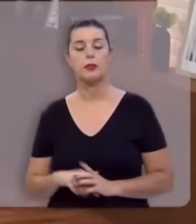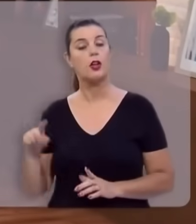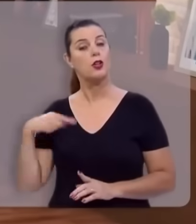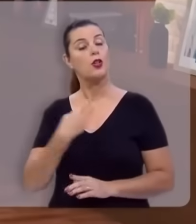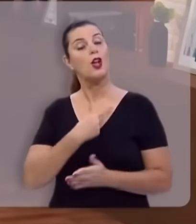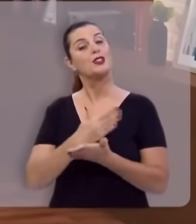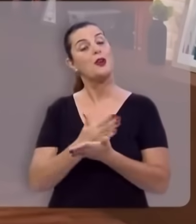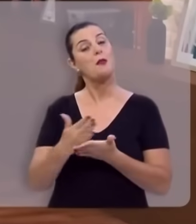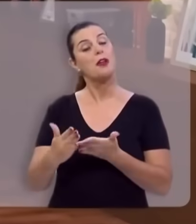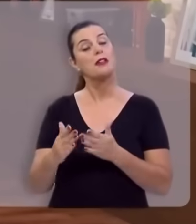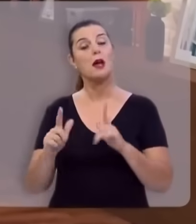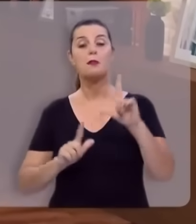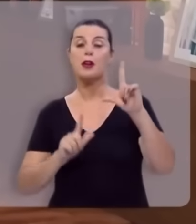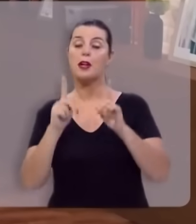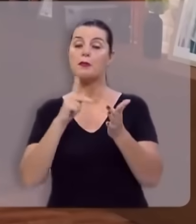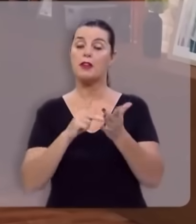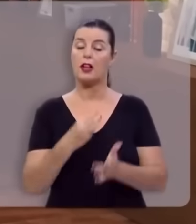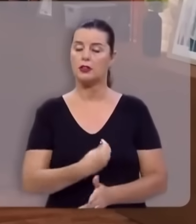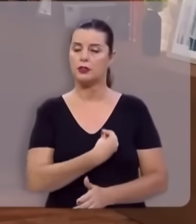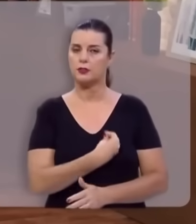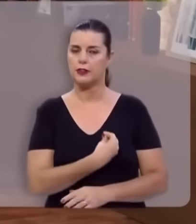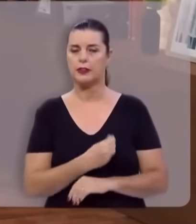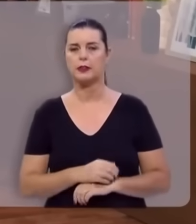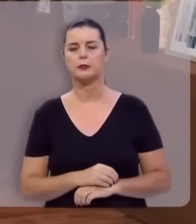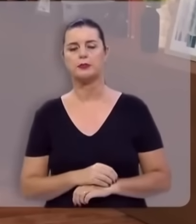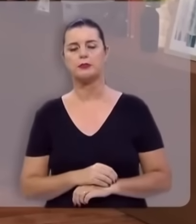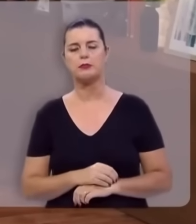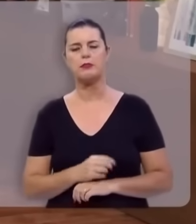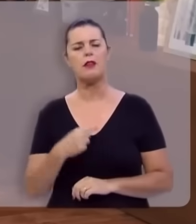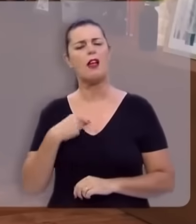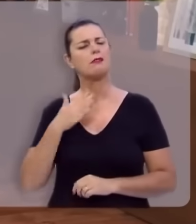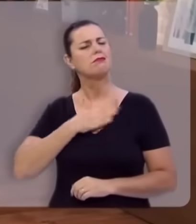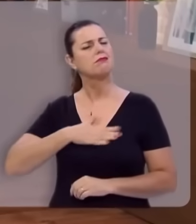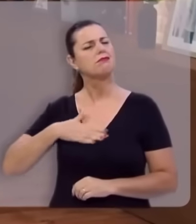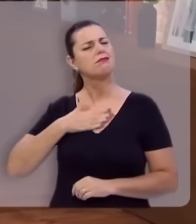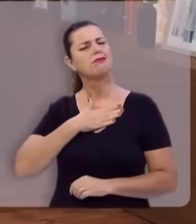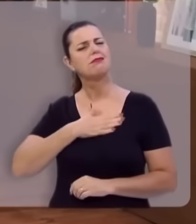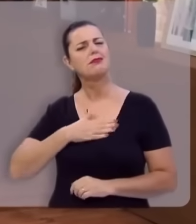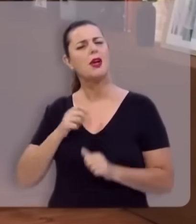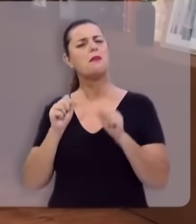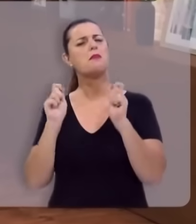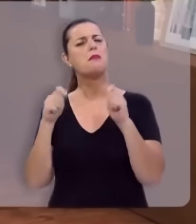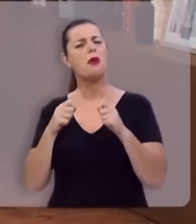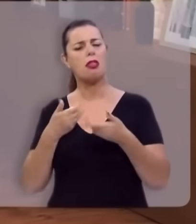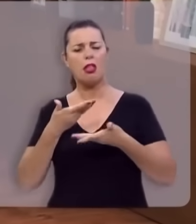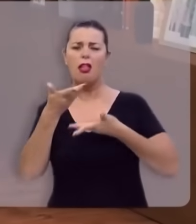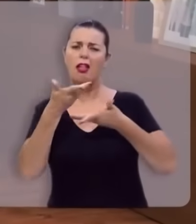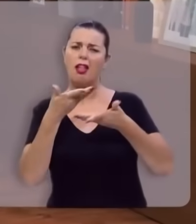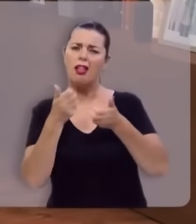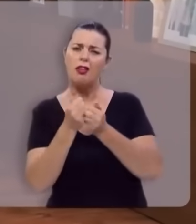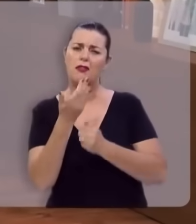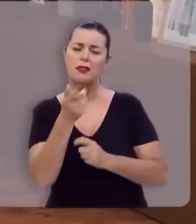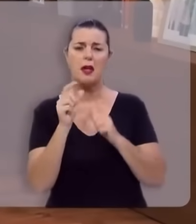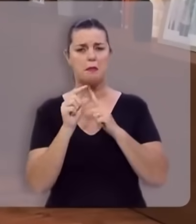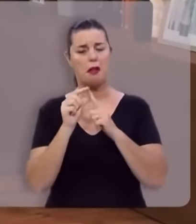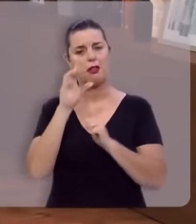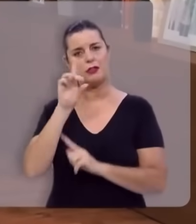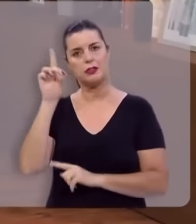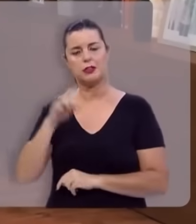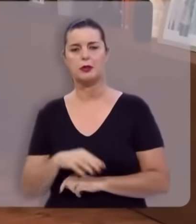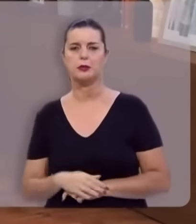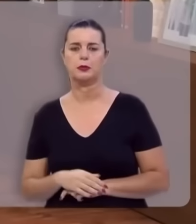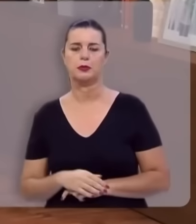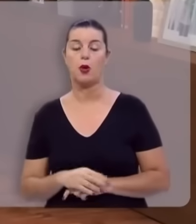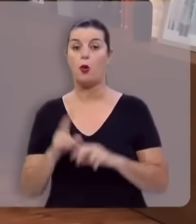Nós estamos começando o programa Verdade e Vida e é um privilégio poder, então, partilhar com você a Palavra de Deus.